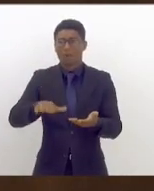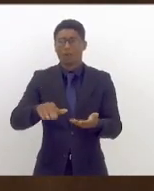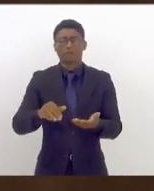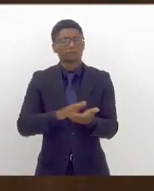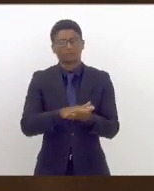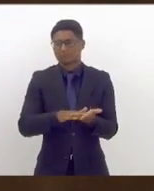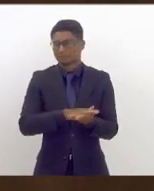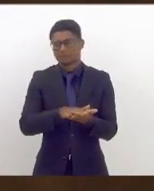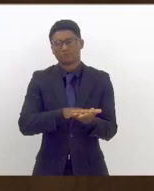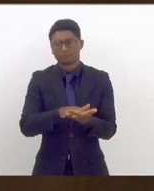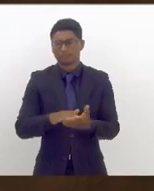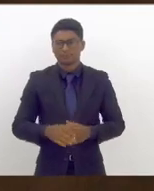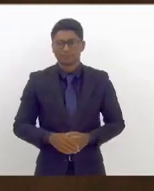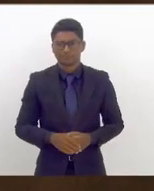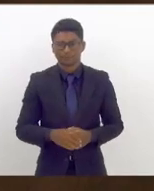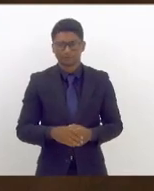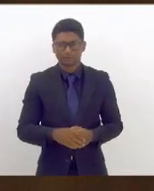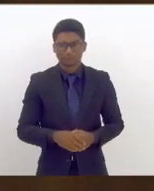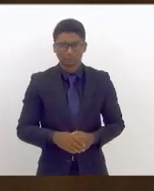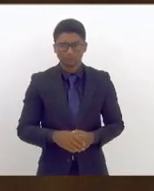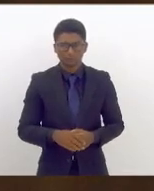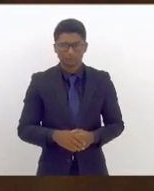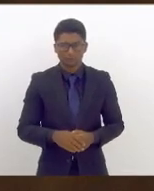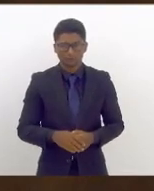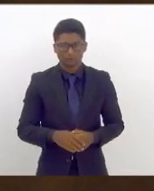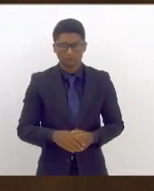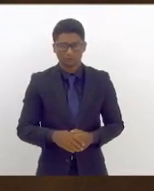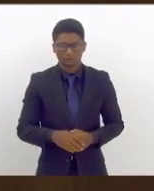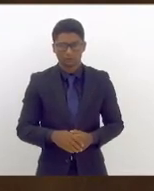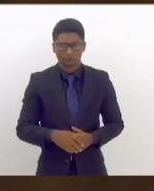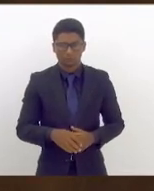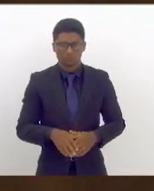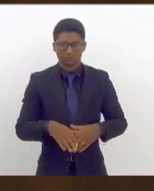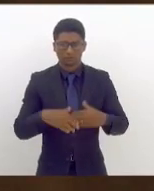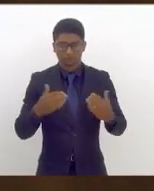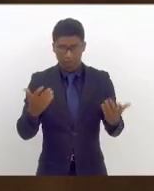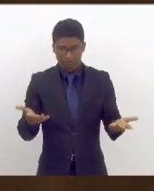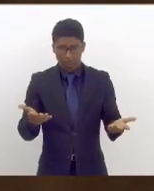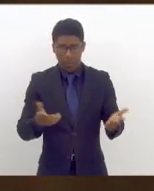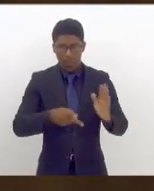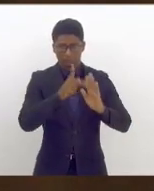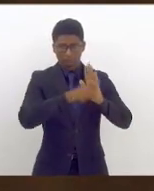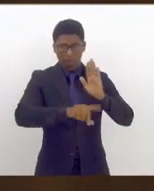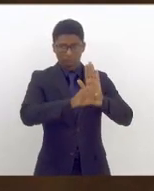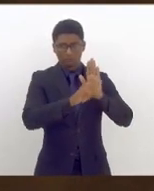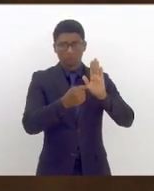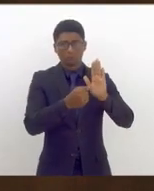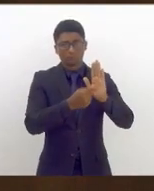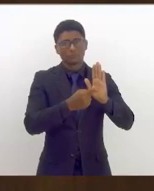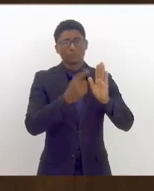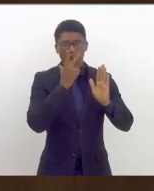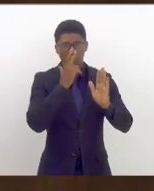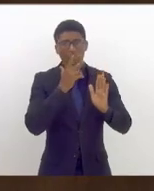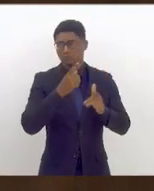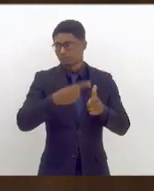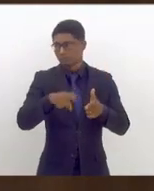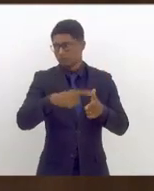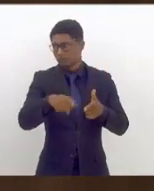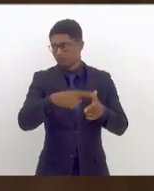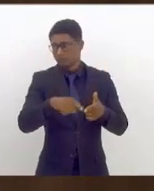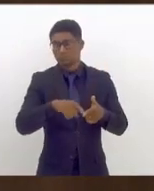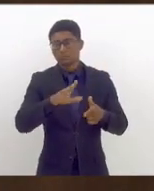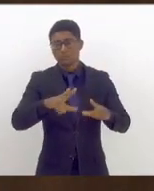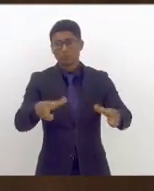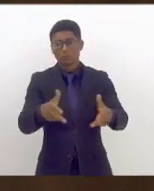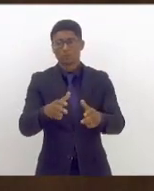Aliás na Perspectiva da da legalidade legitimidade do projeto ele tem problemas mas a comissão